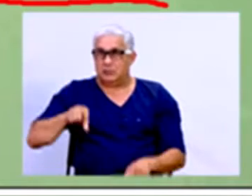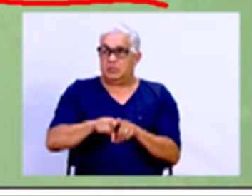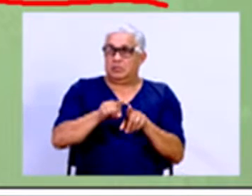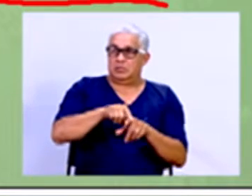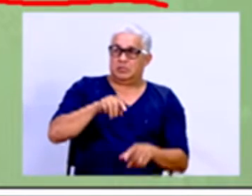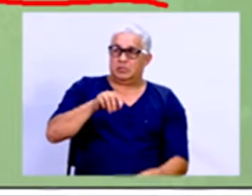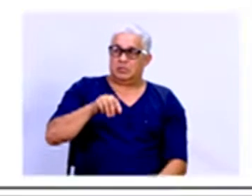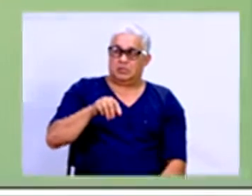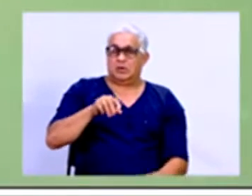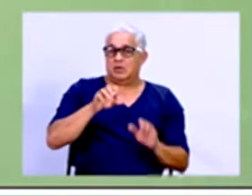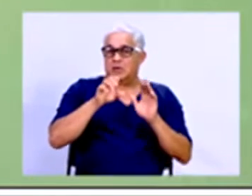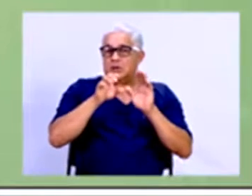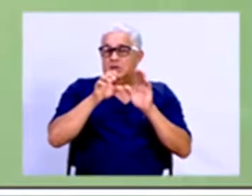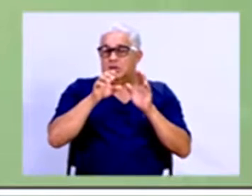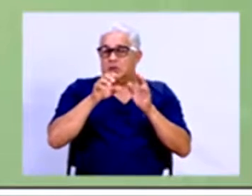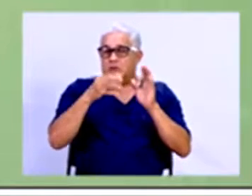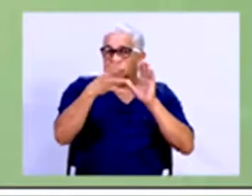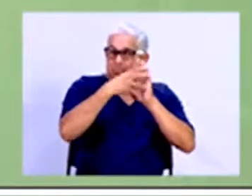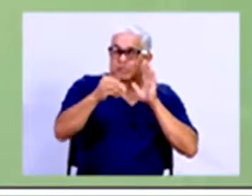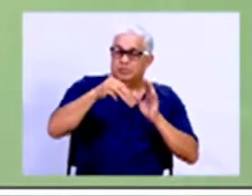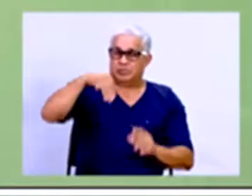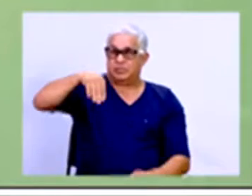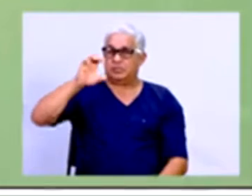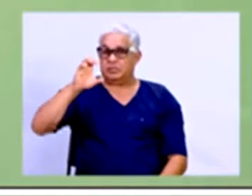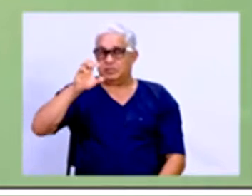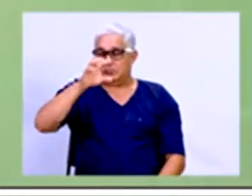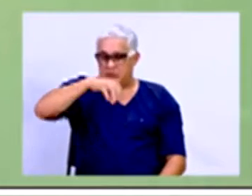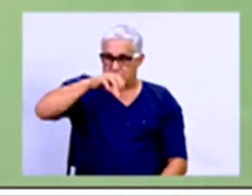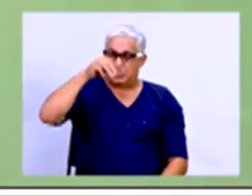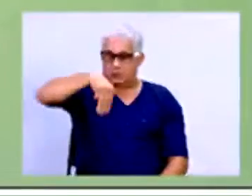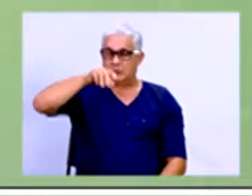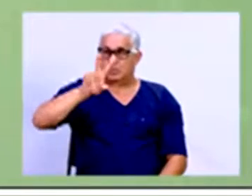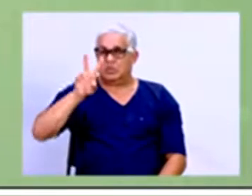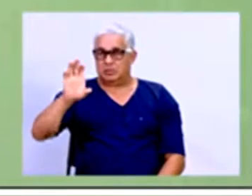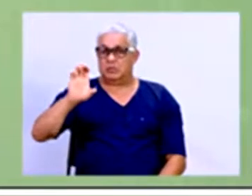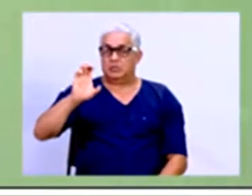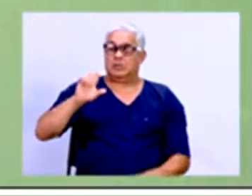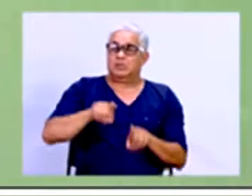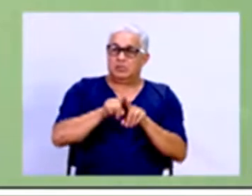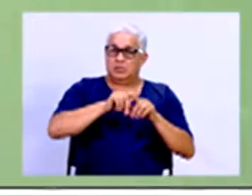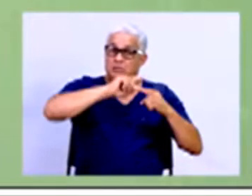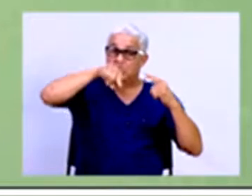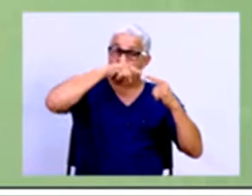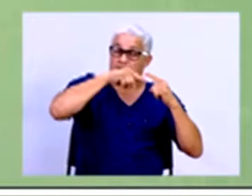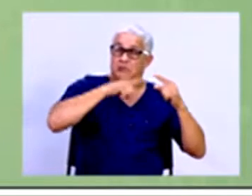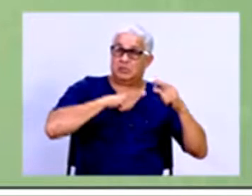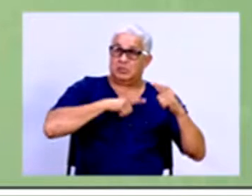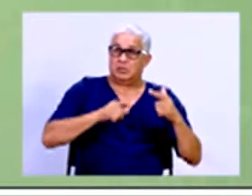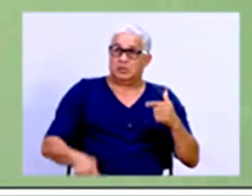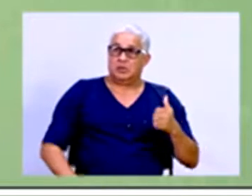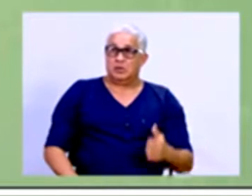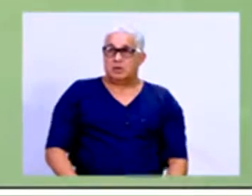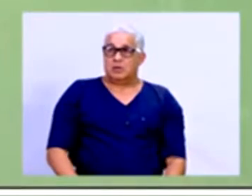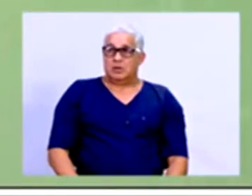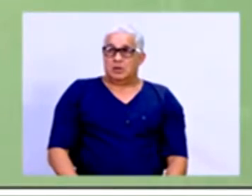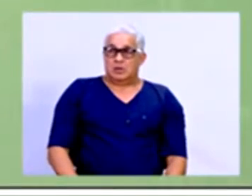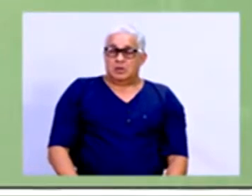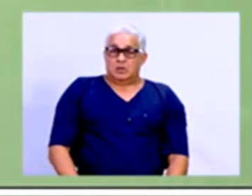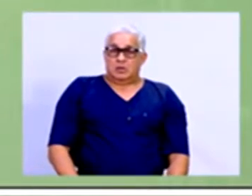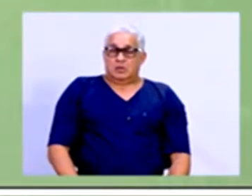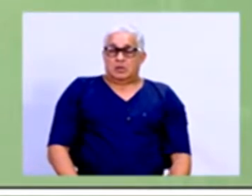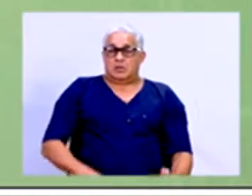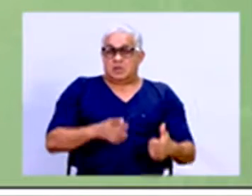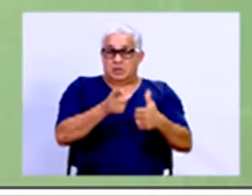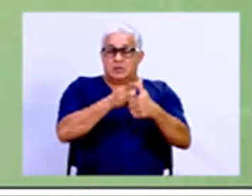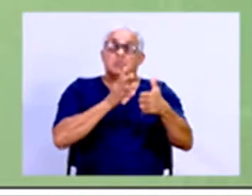o que a gente vinha trabalhando até então, né? Os objetivos, né, que a gente tem aqui, né?